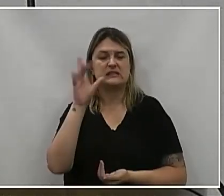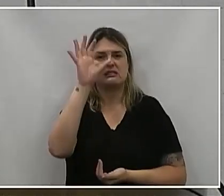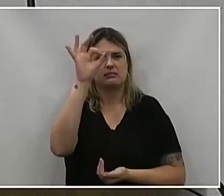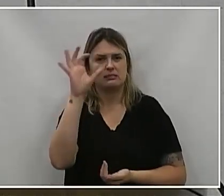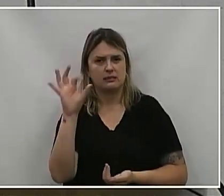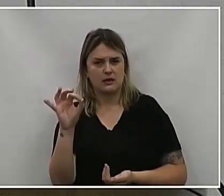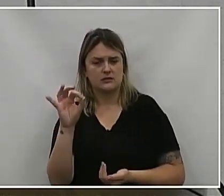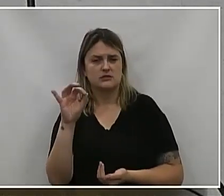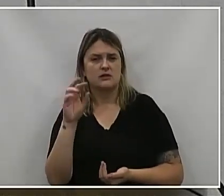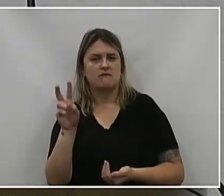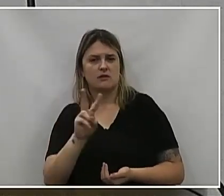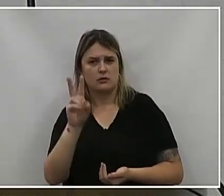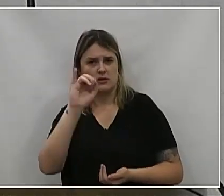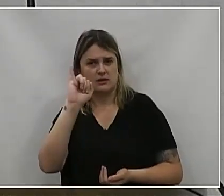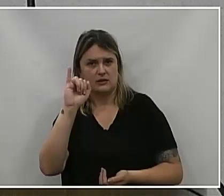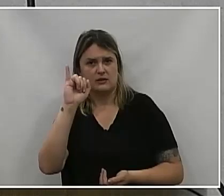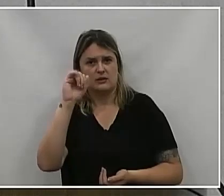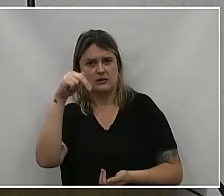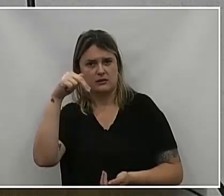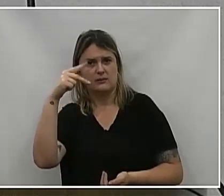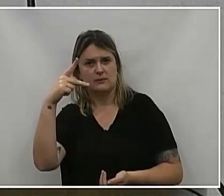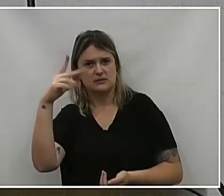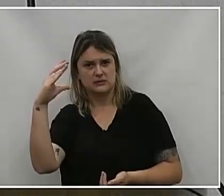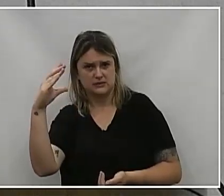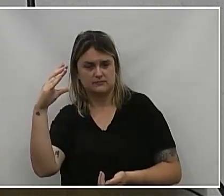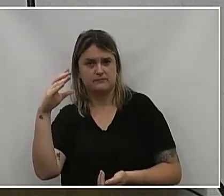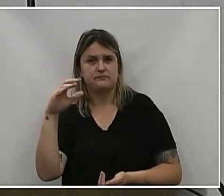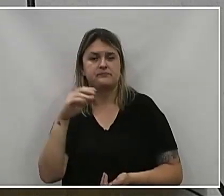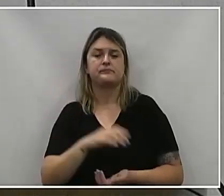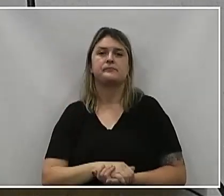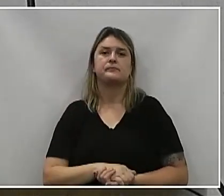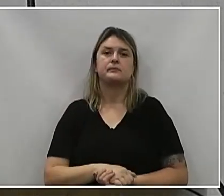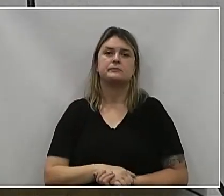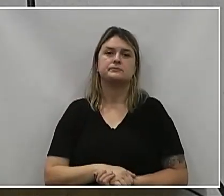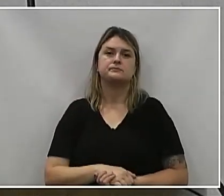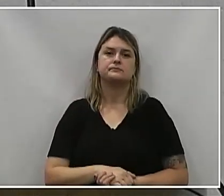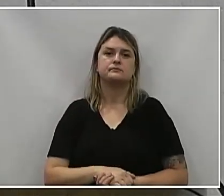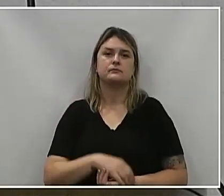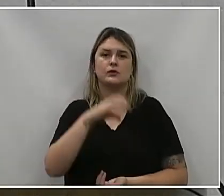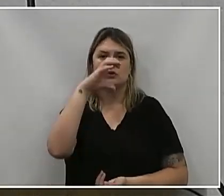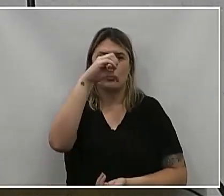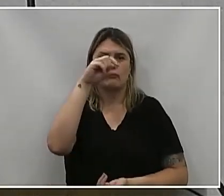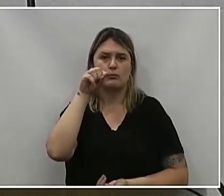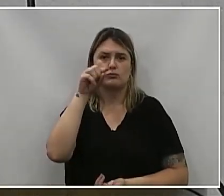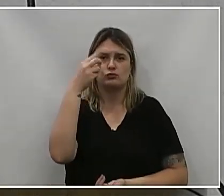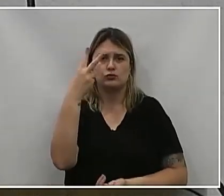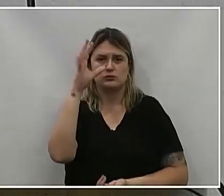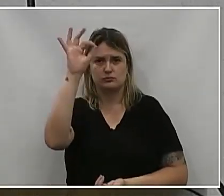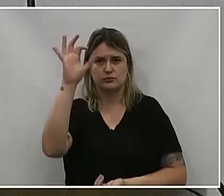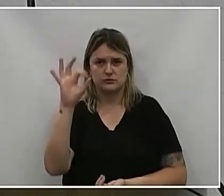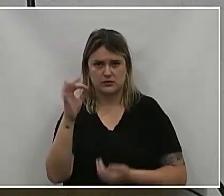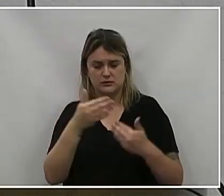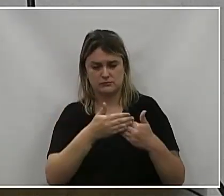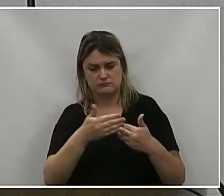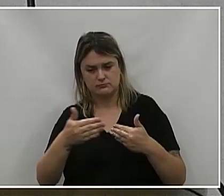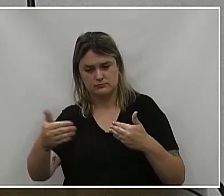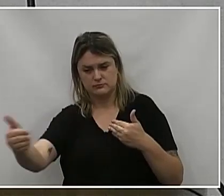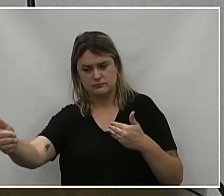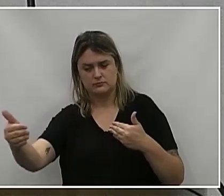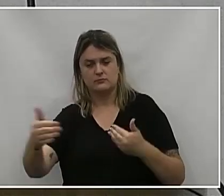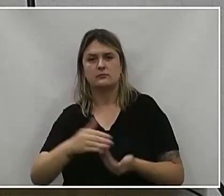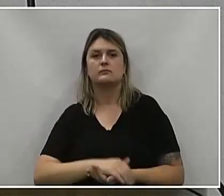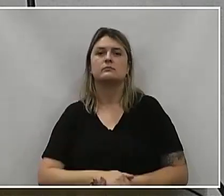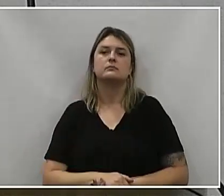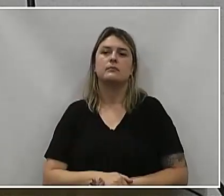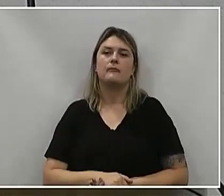o INPC, né? O IGPM, na verdade, nesse caso aqui, tá? 9,2% no período. Então, isso